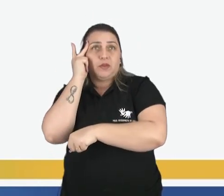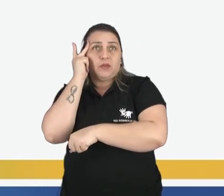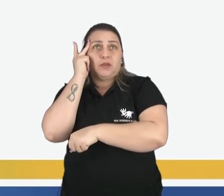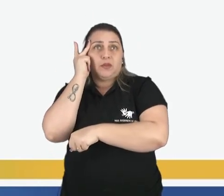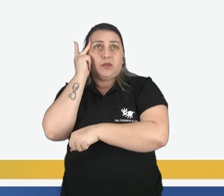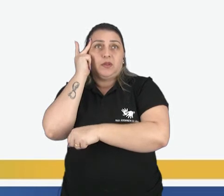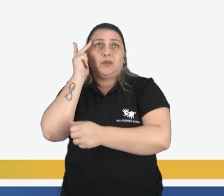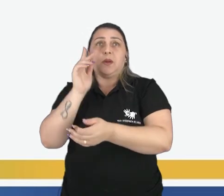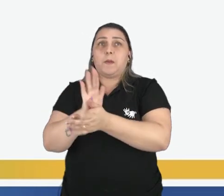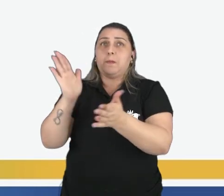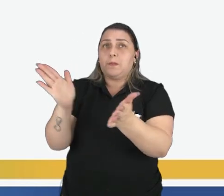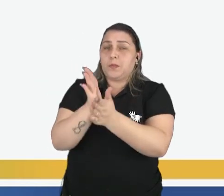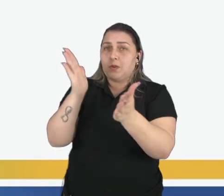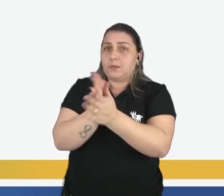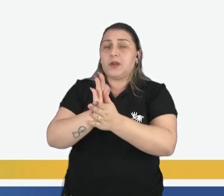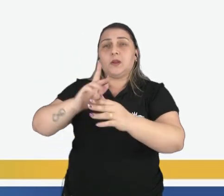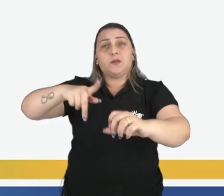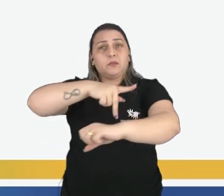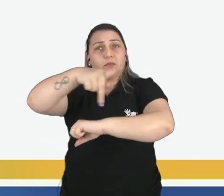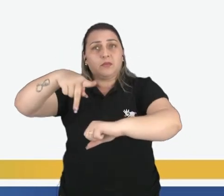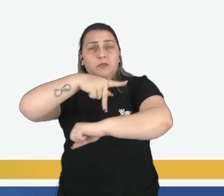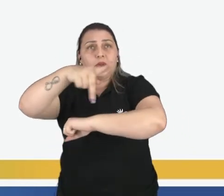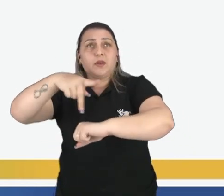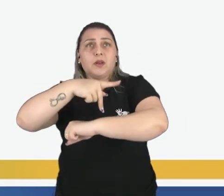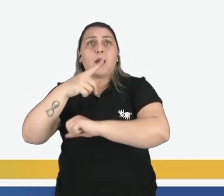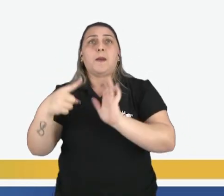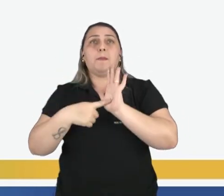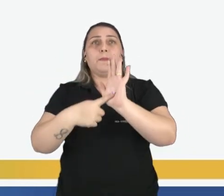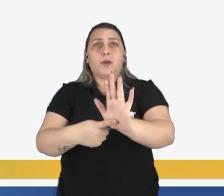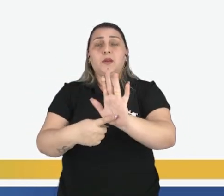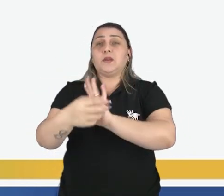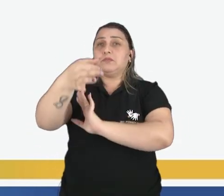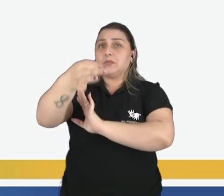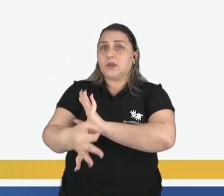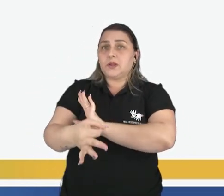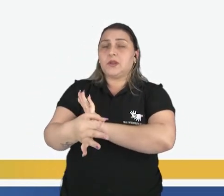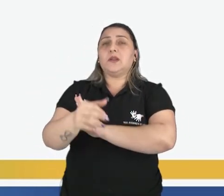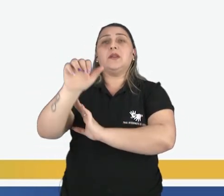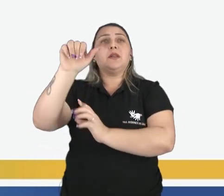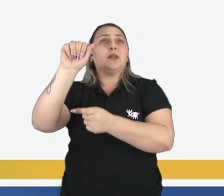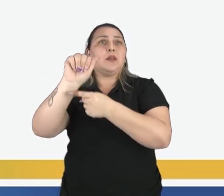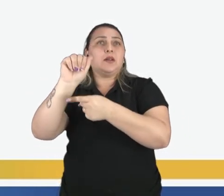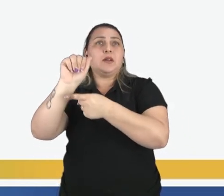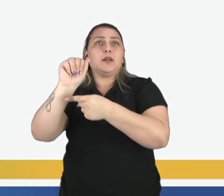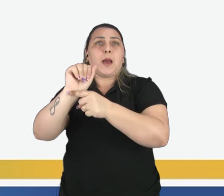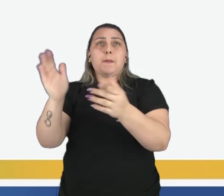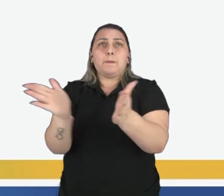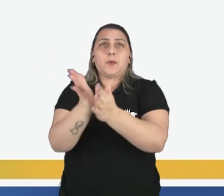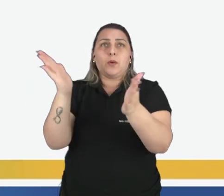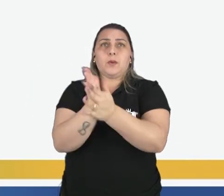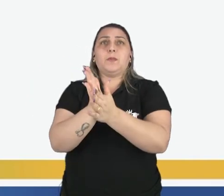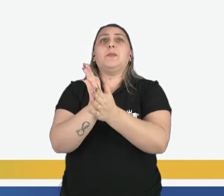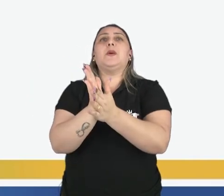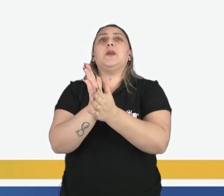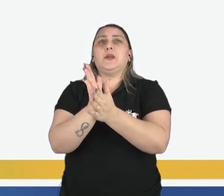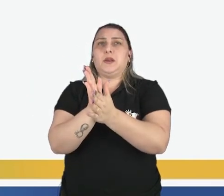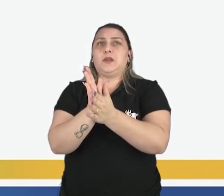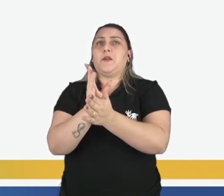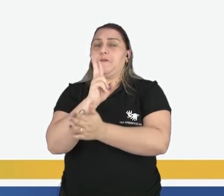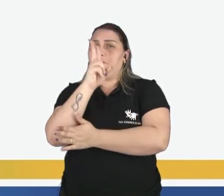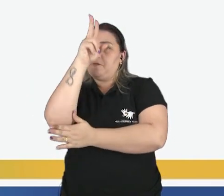em situação de pobreza no país, assinale a alternativa correta. Letra A. A pobreza está